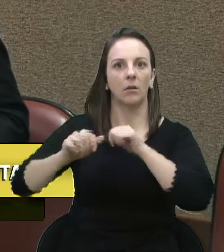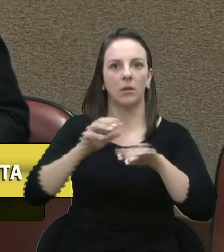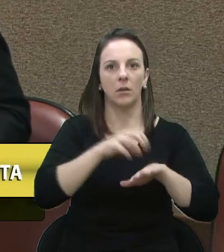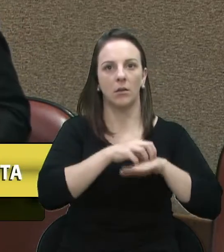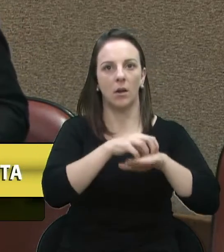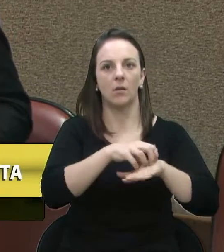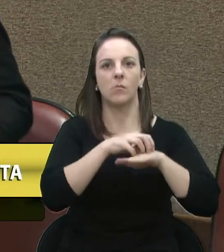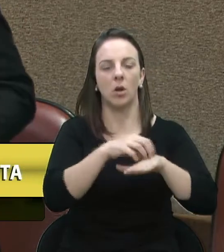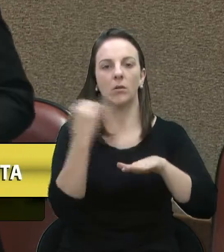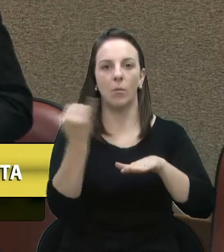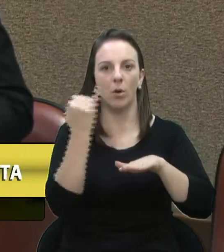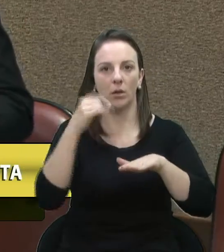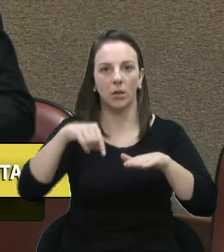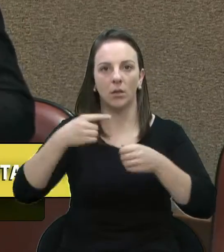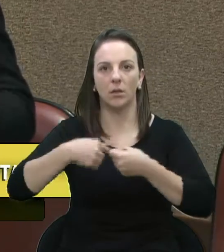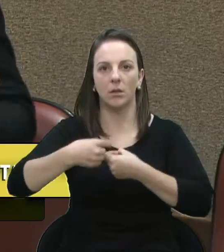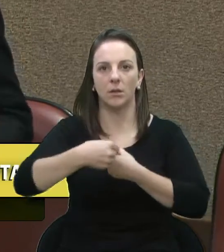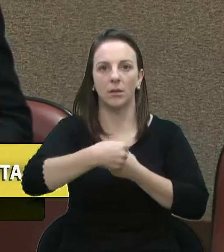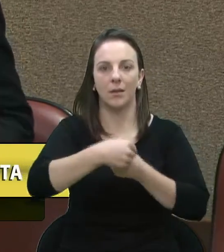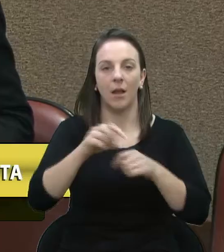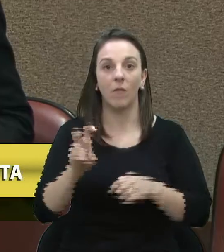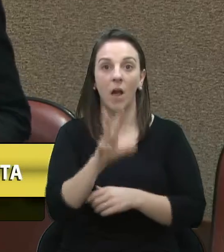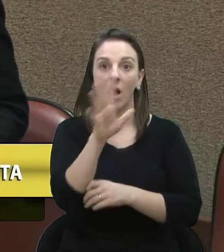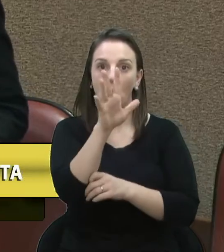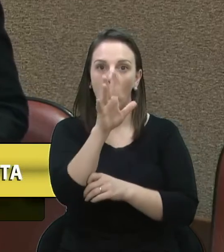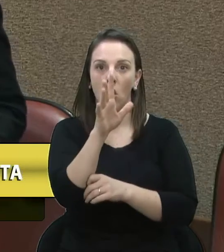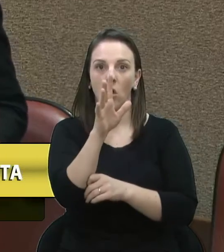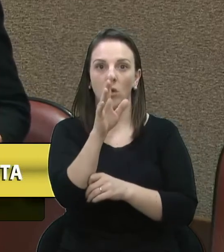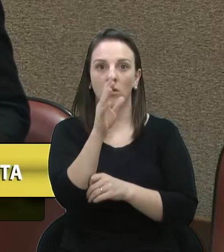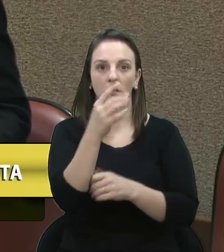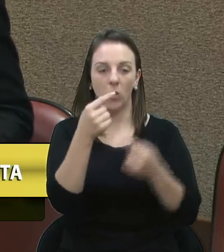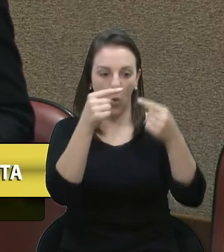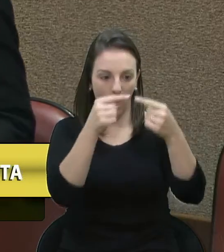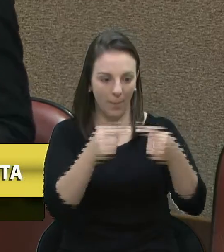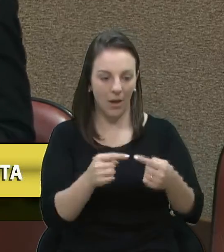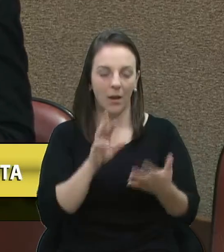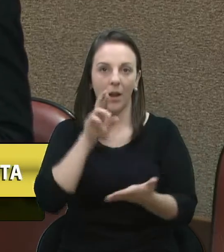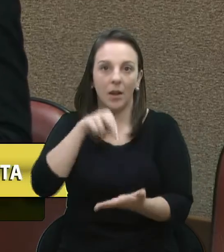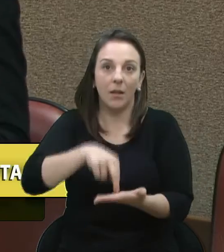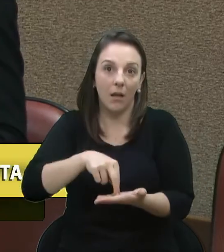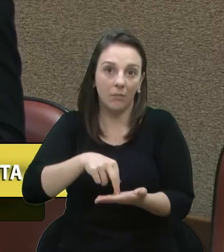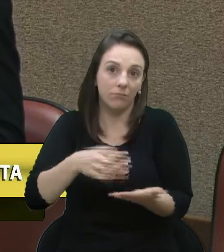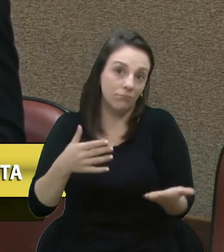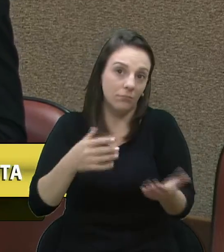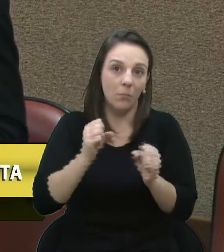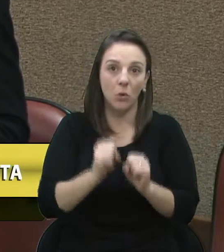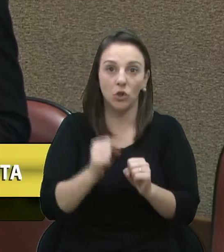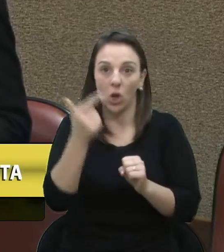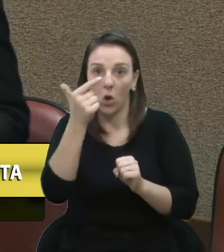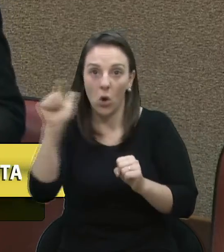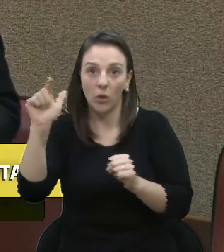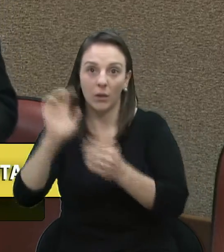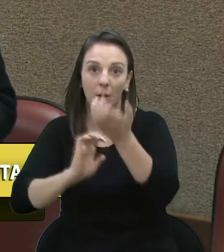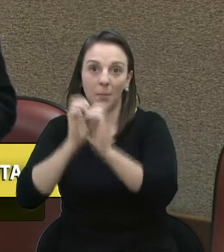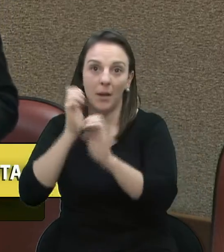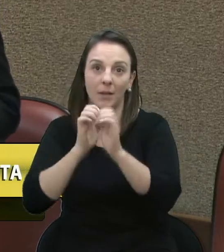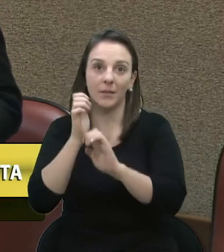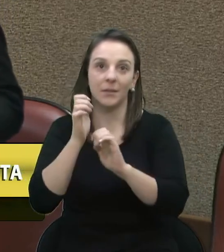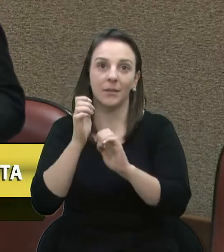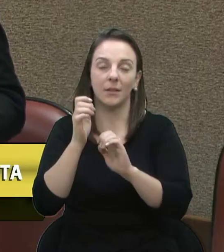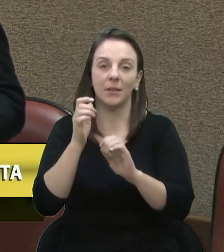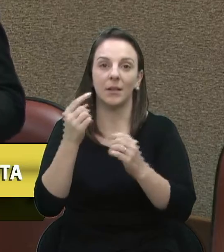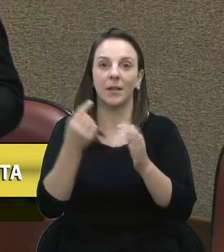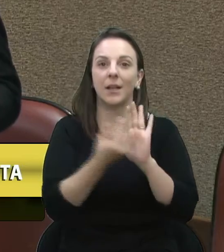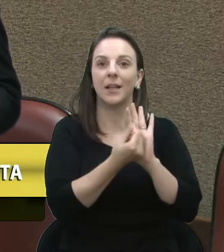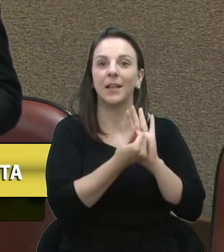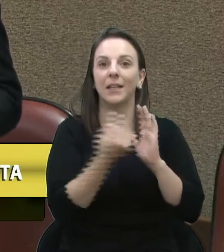cidade, e com valores dentro da realidade, com certeza hoje, em vez de ser a Visate, seria outra empresa. Né? A licitação, ela